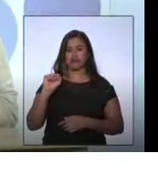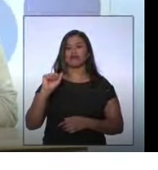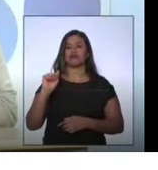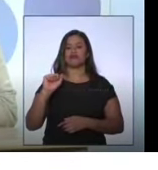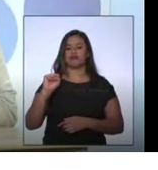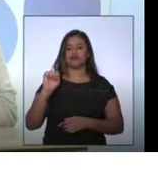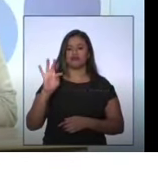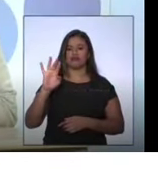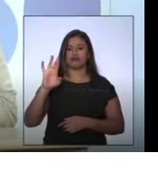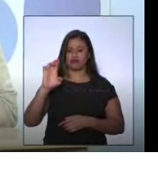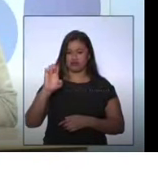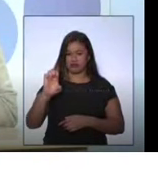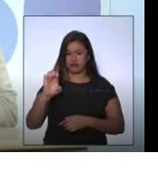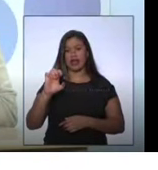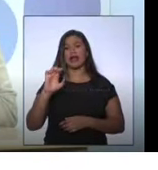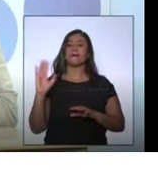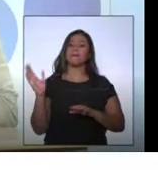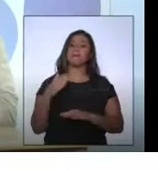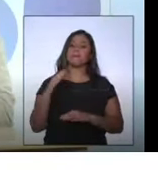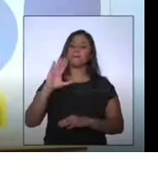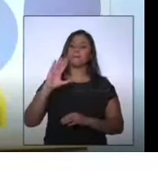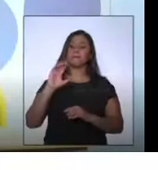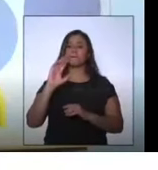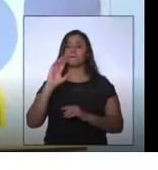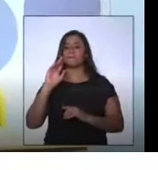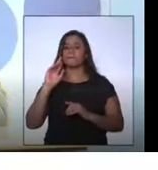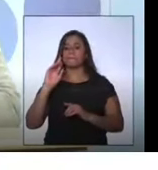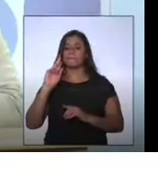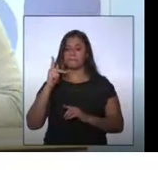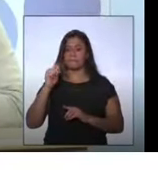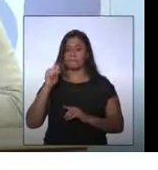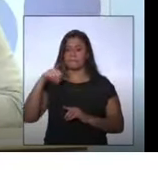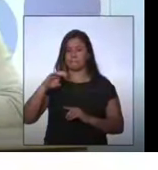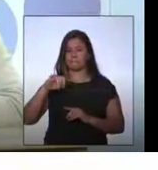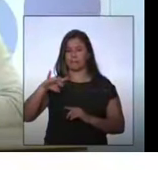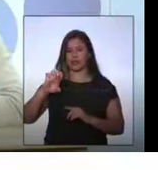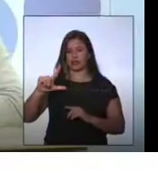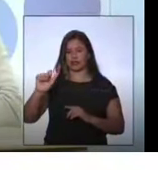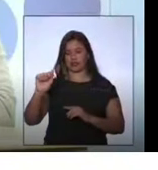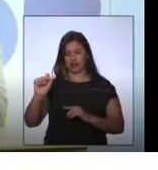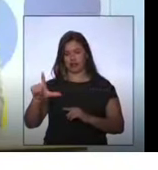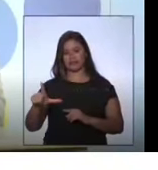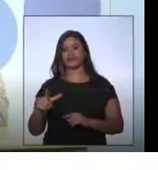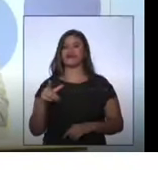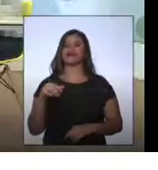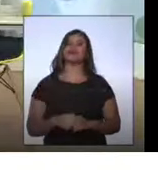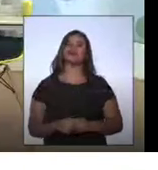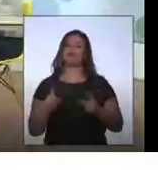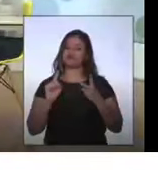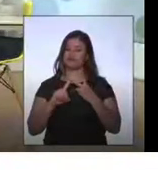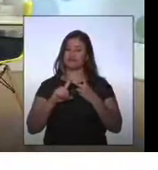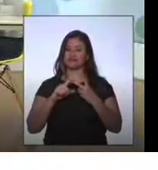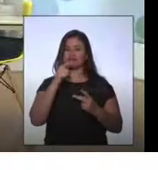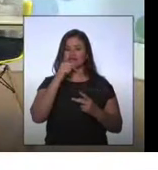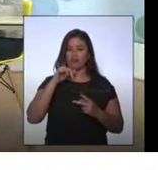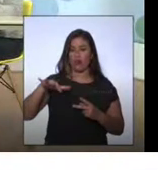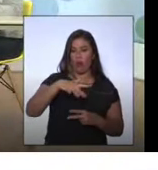Qual desastre, né? O tipo é o ambiental, mas temos mais, professor. Sim. Alagamento. Alagamento, sim.